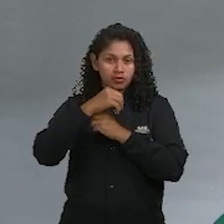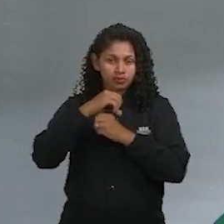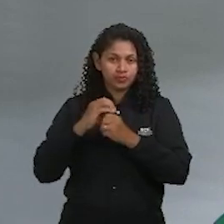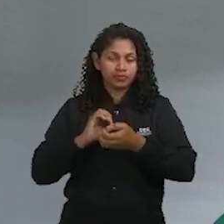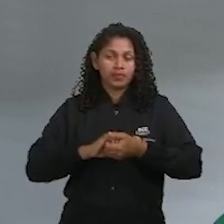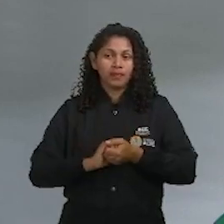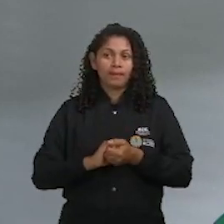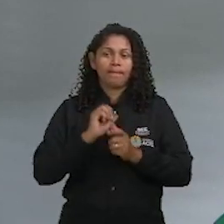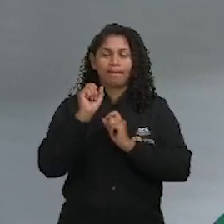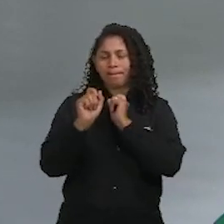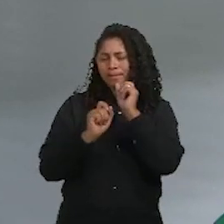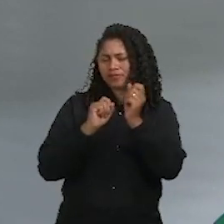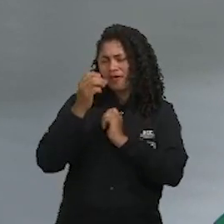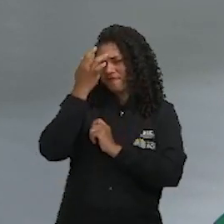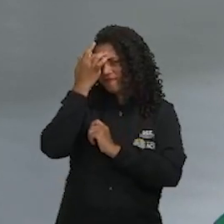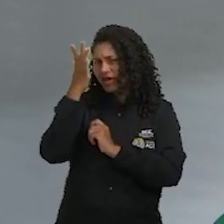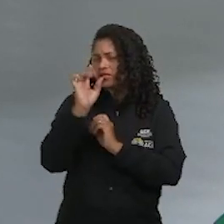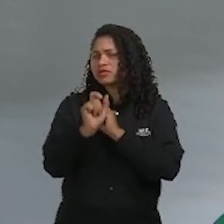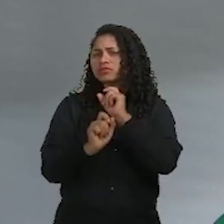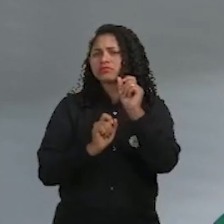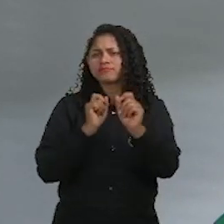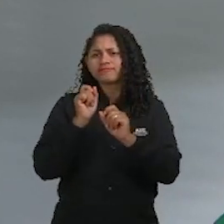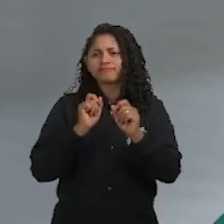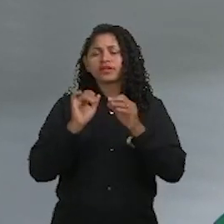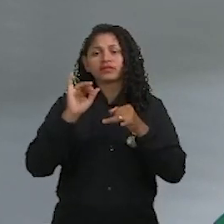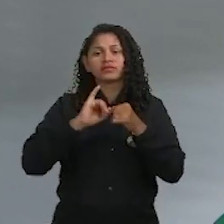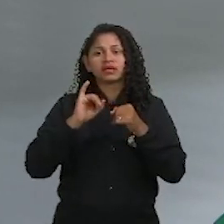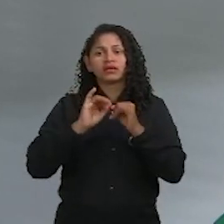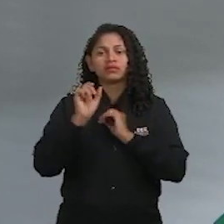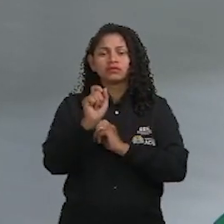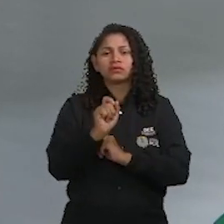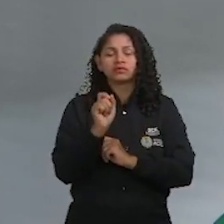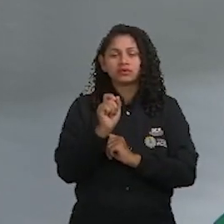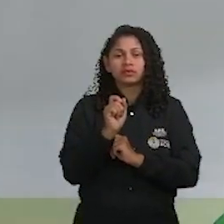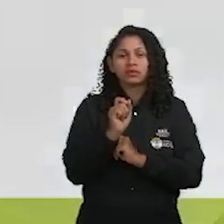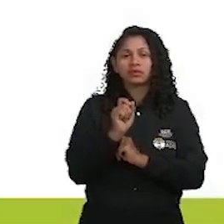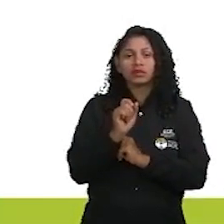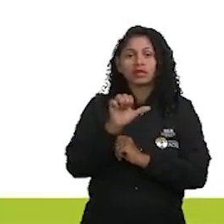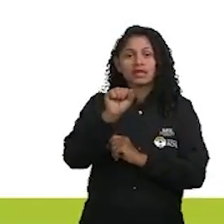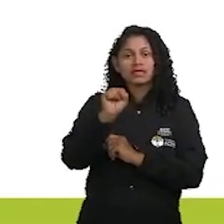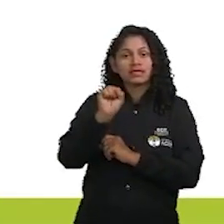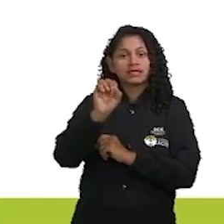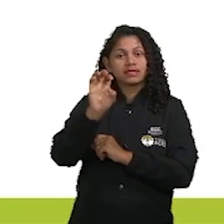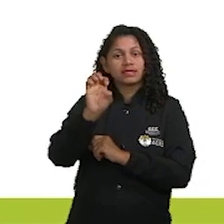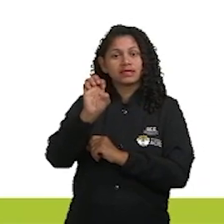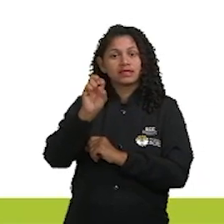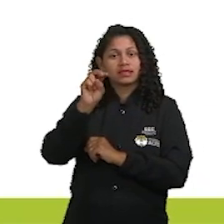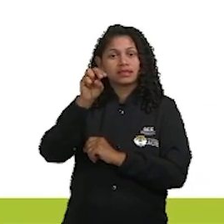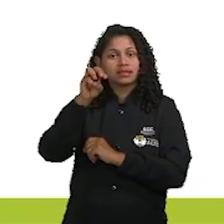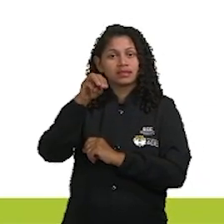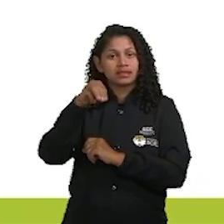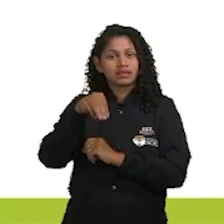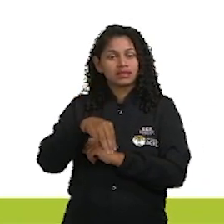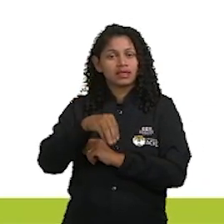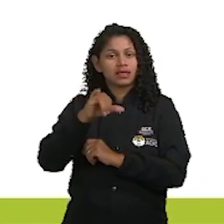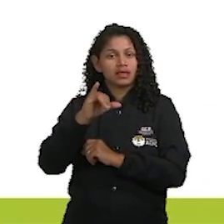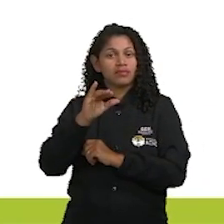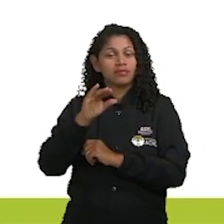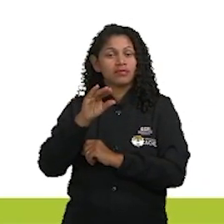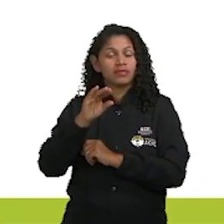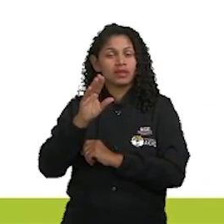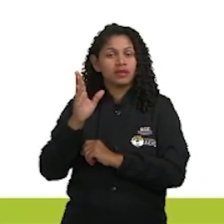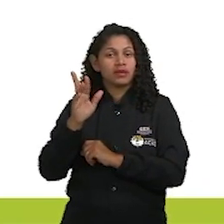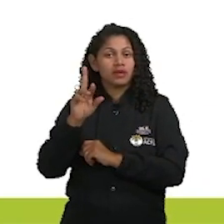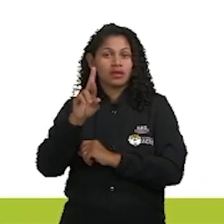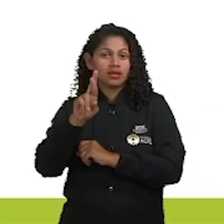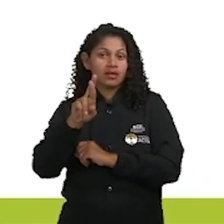ficar bem mais fácil para vocês, eu coloquei uma semi-reação. O que é uma semi-reação? Uma semi-reação nada mais é do que